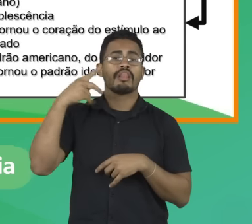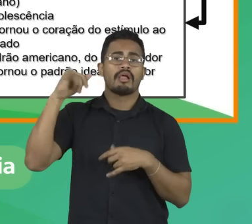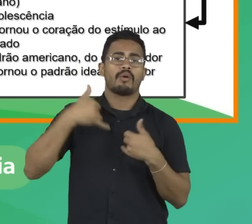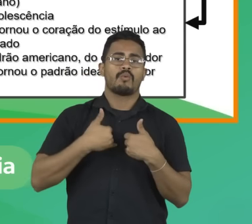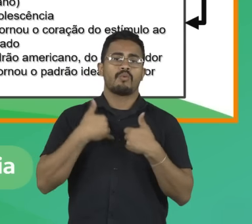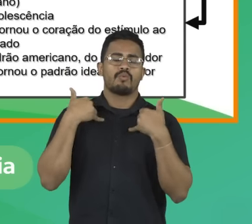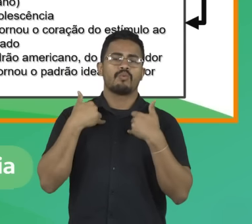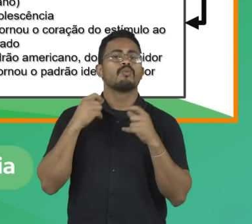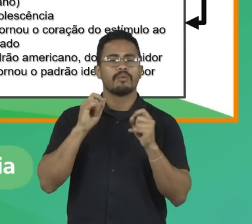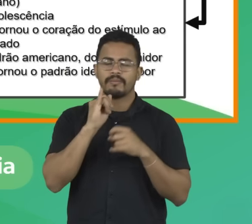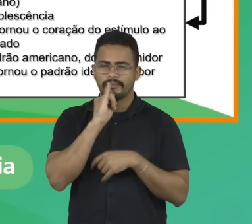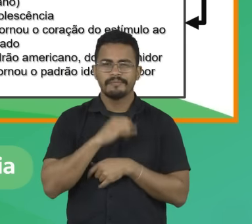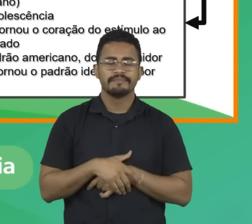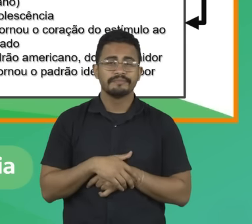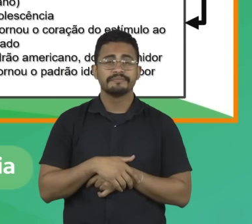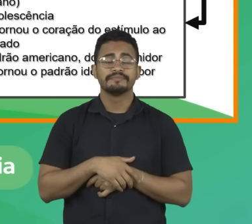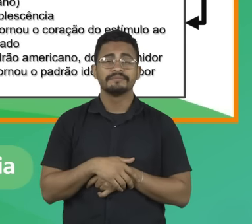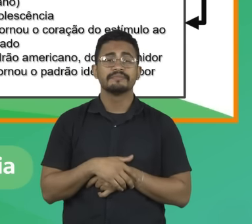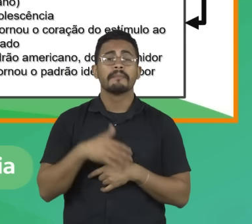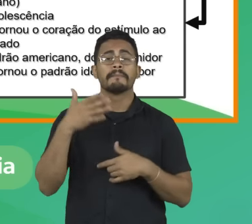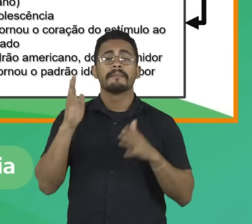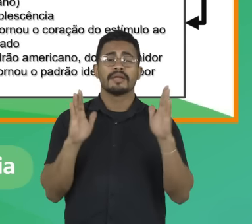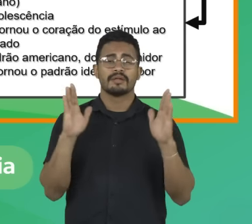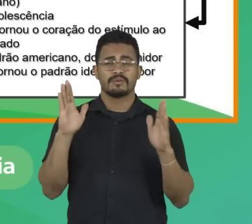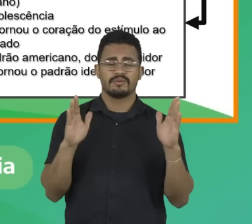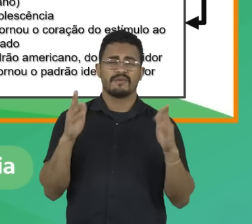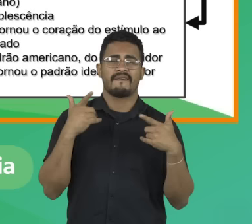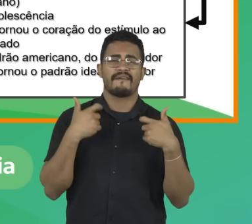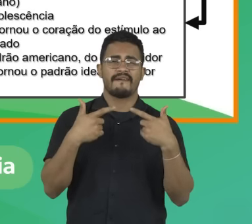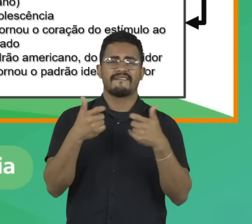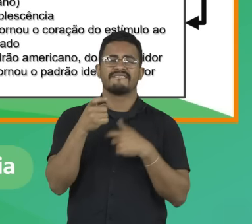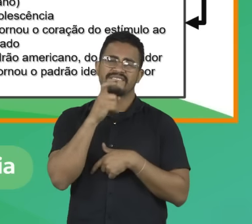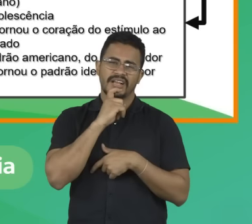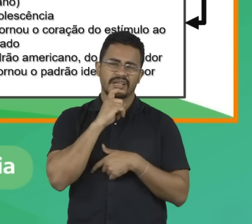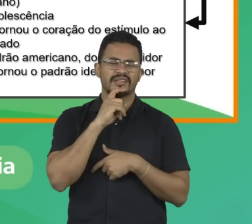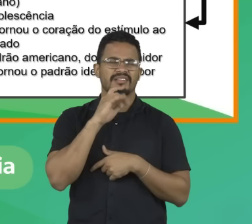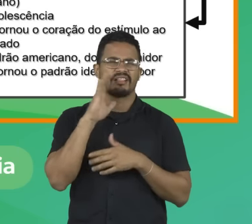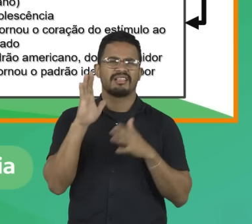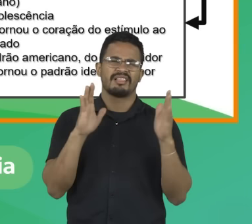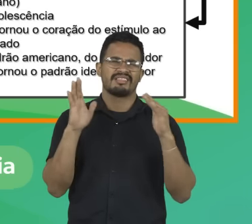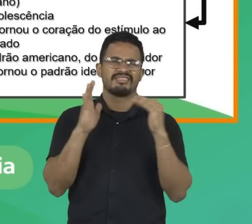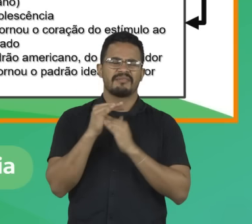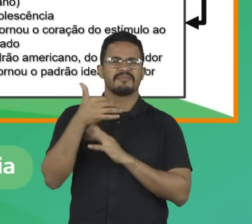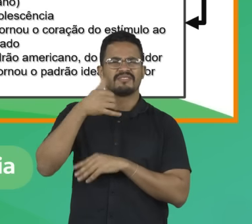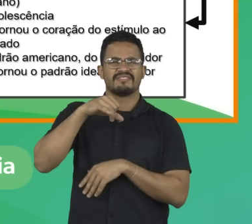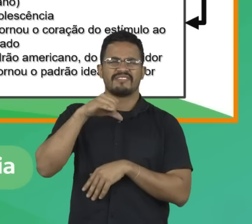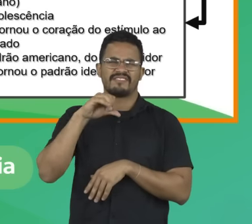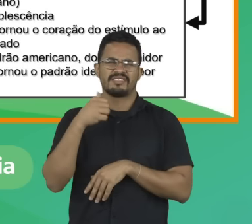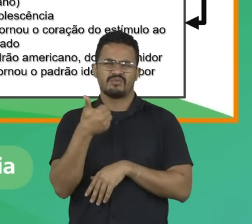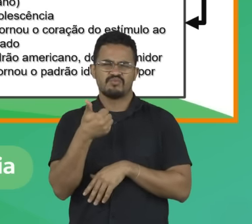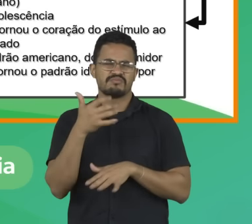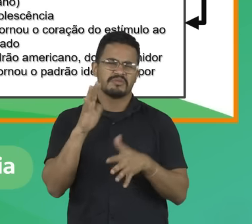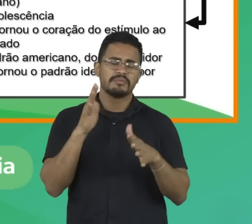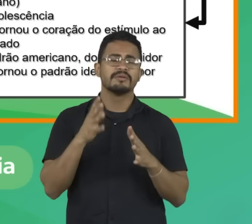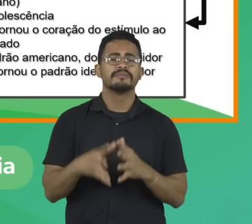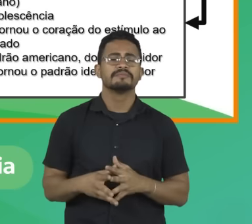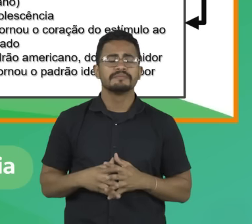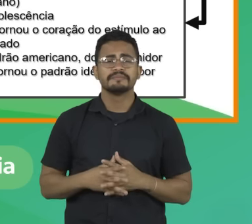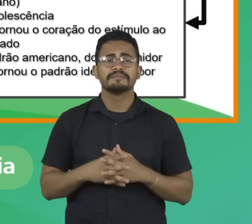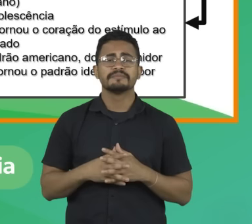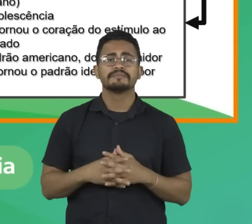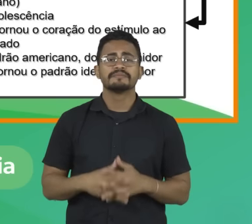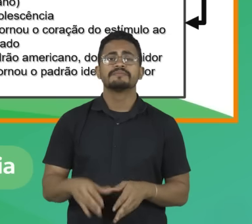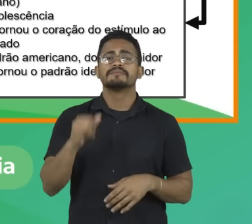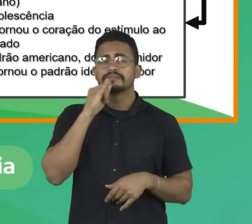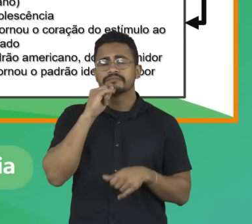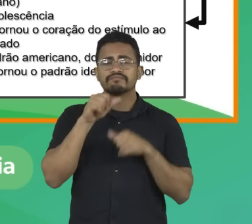No período de Guerra Fria, que durou até o início dos anos 90, 1991, houve uma mudança de perspectiva porque